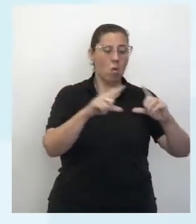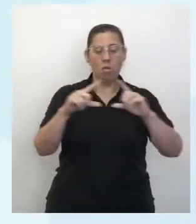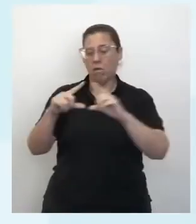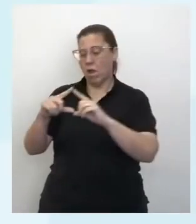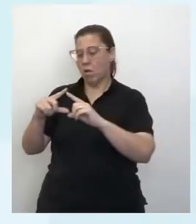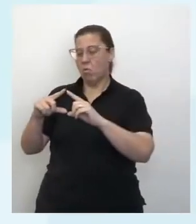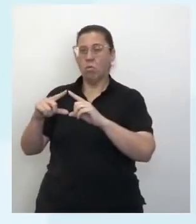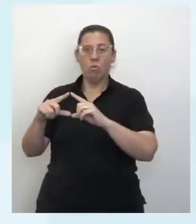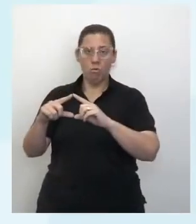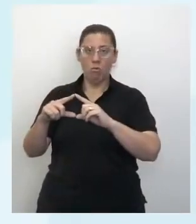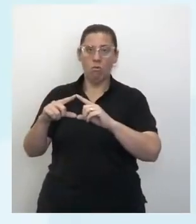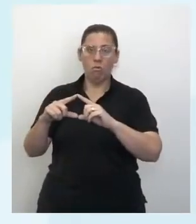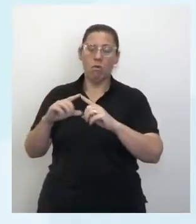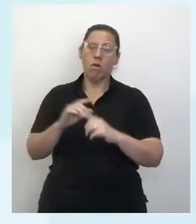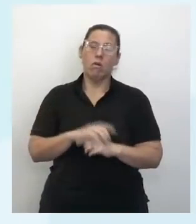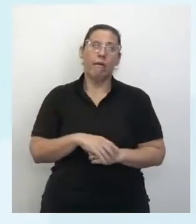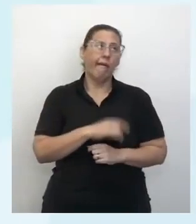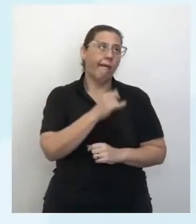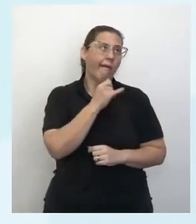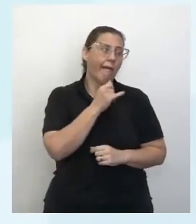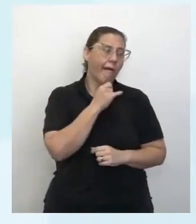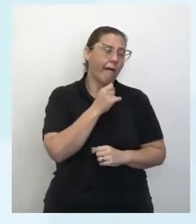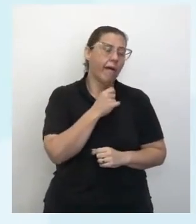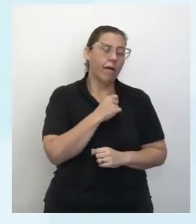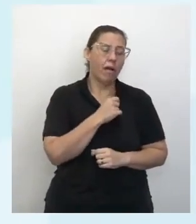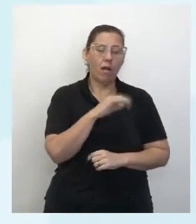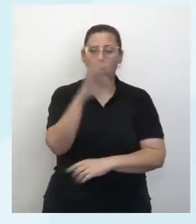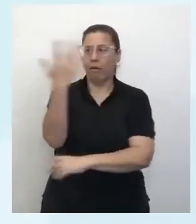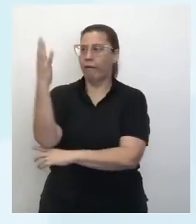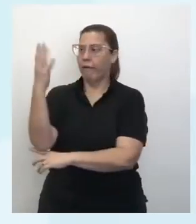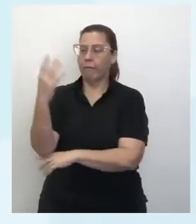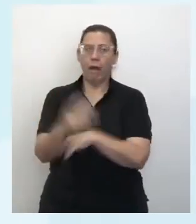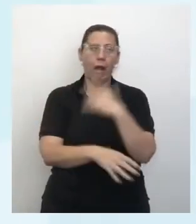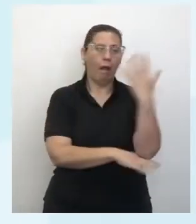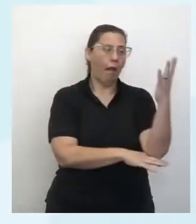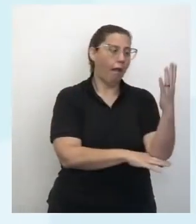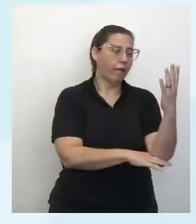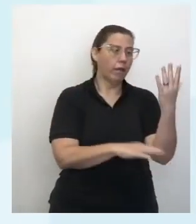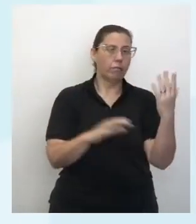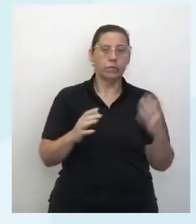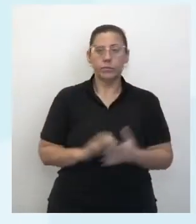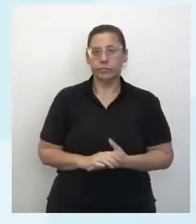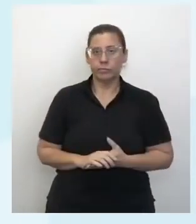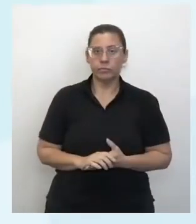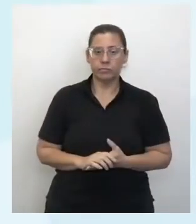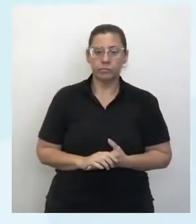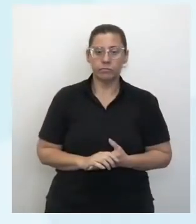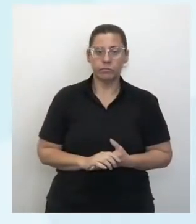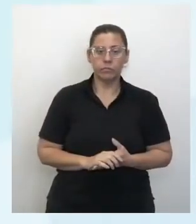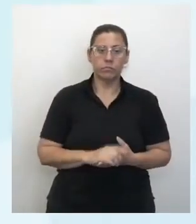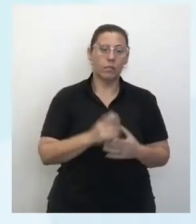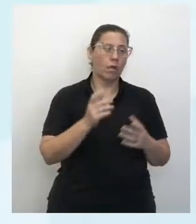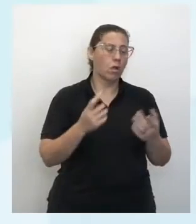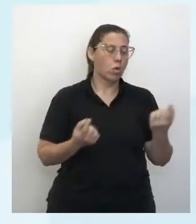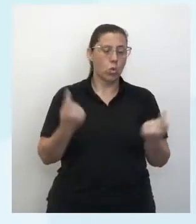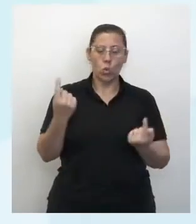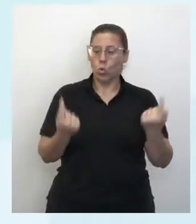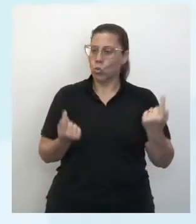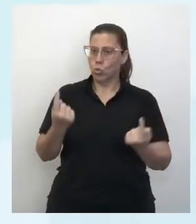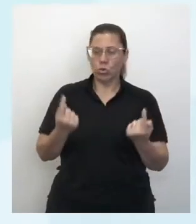triângulo, por exemplo, poderia ser uma árvore com uma árvore, tá certo? Um machadinho com um